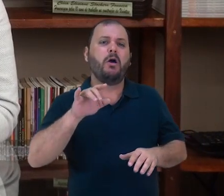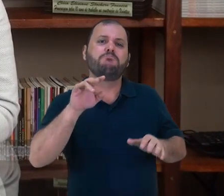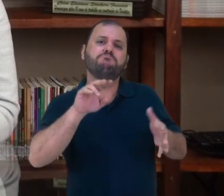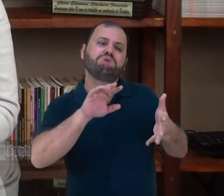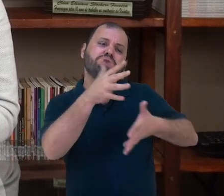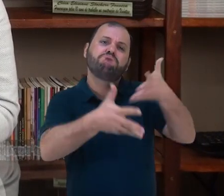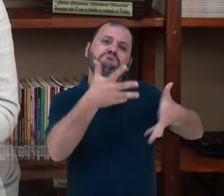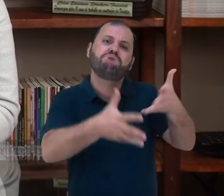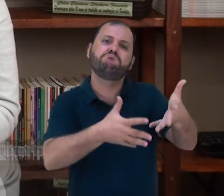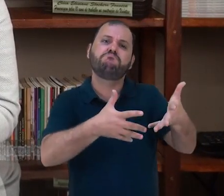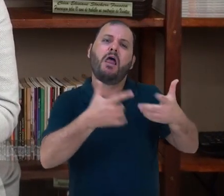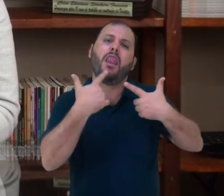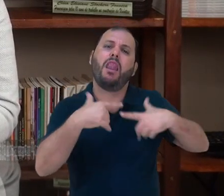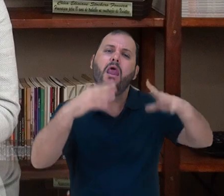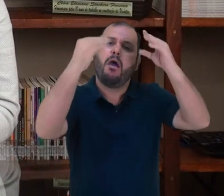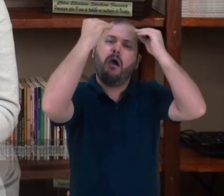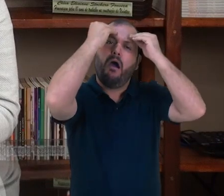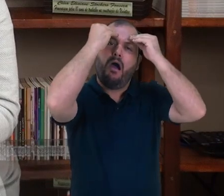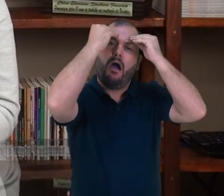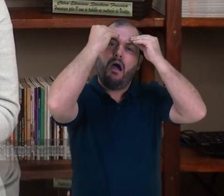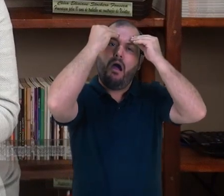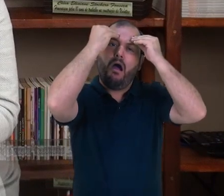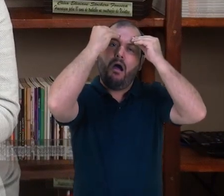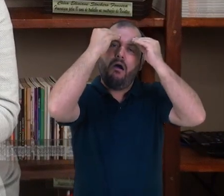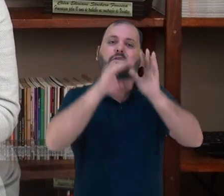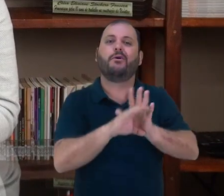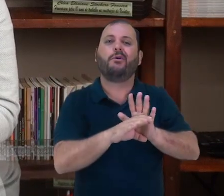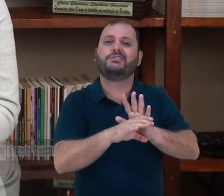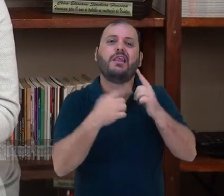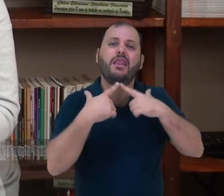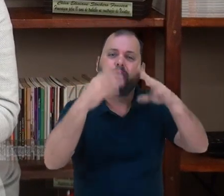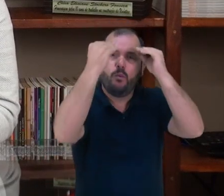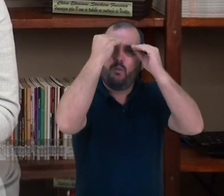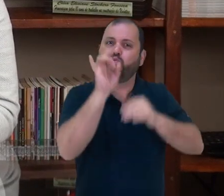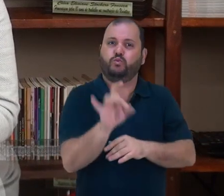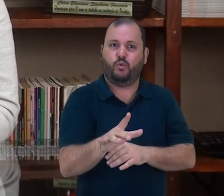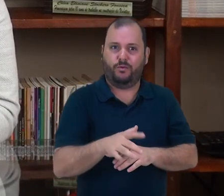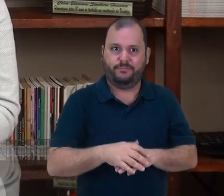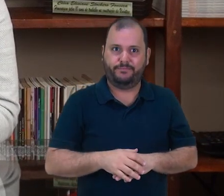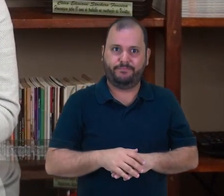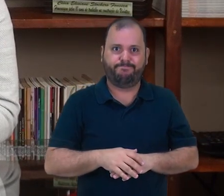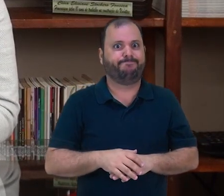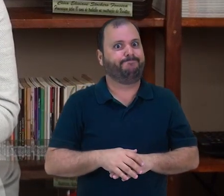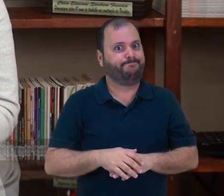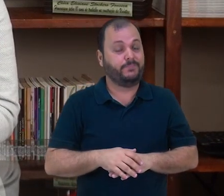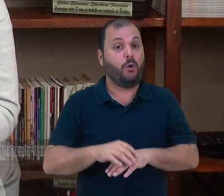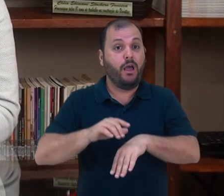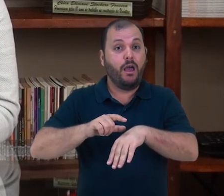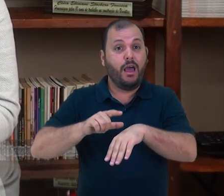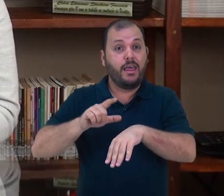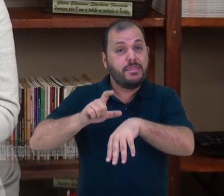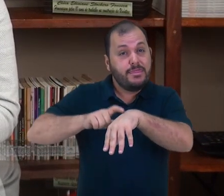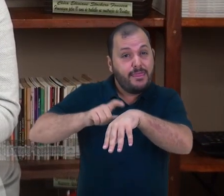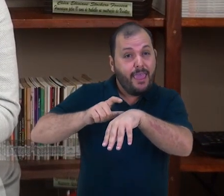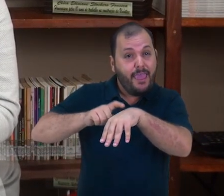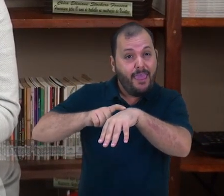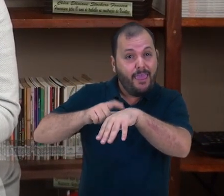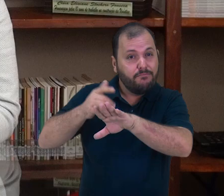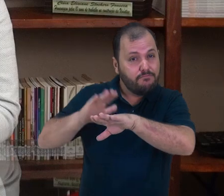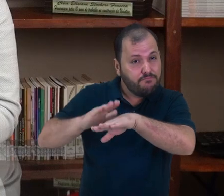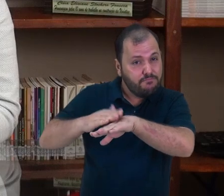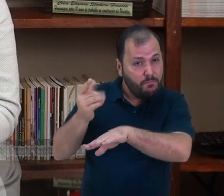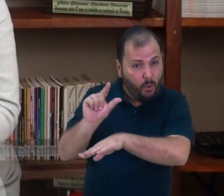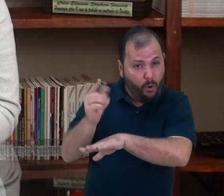importante ficar bem claro para todos. Que até há pouco tempo atrás, a Libras era vista como